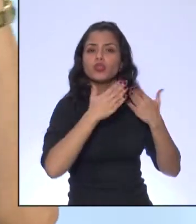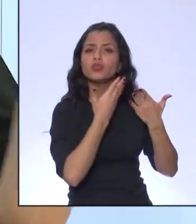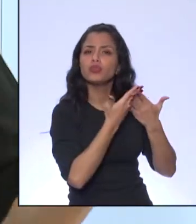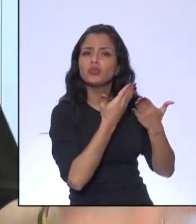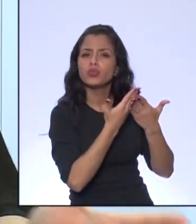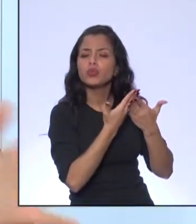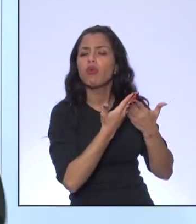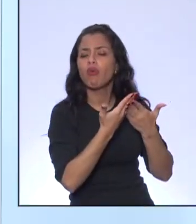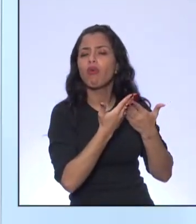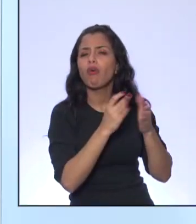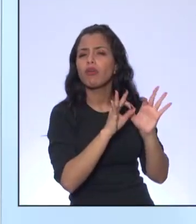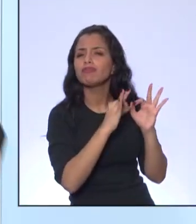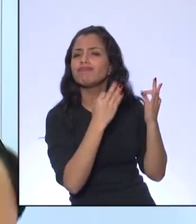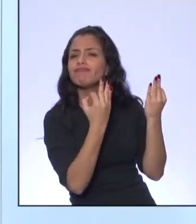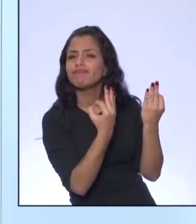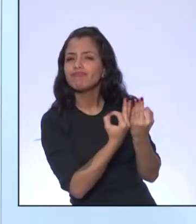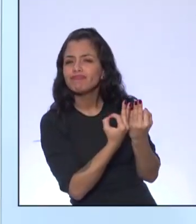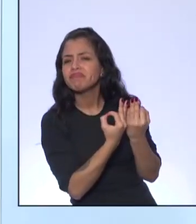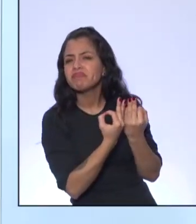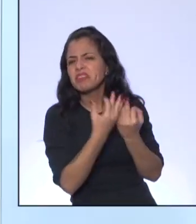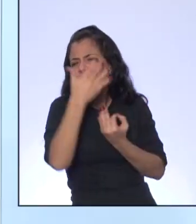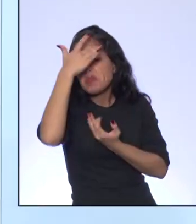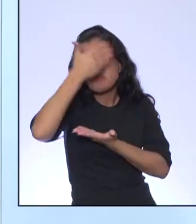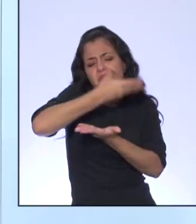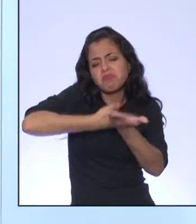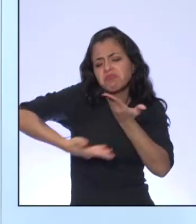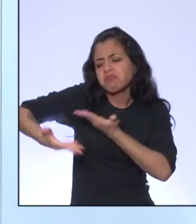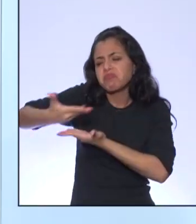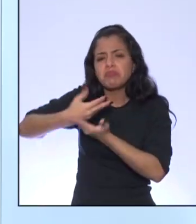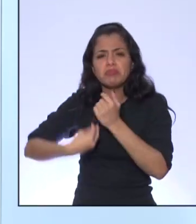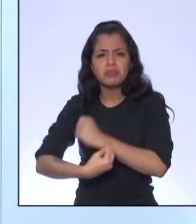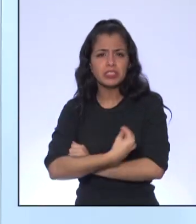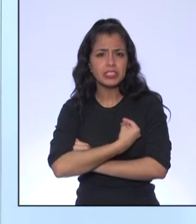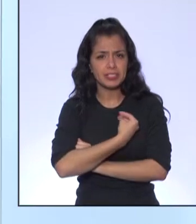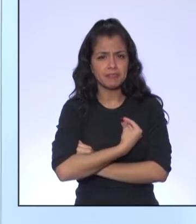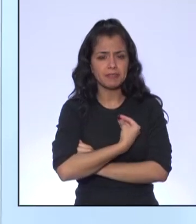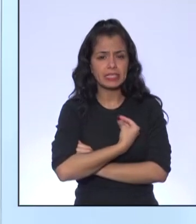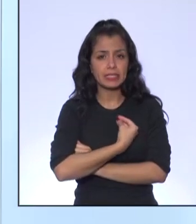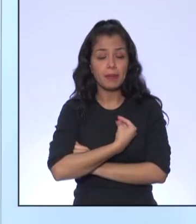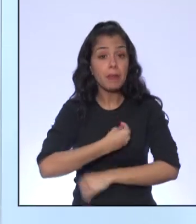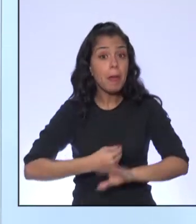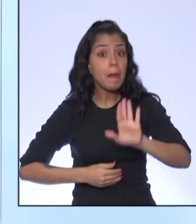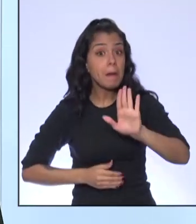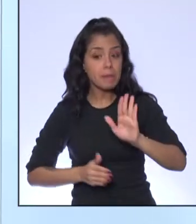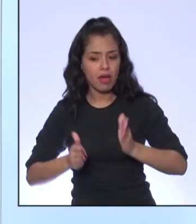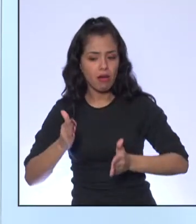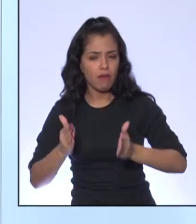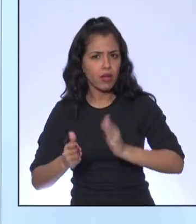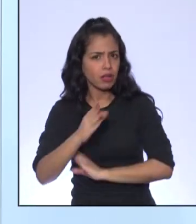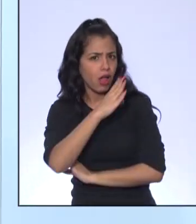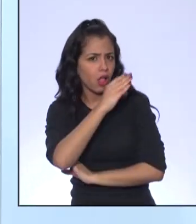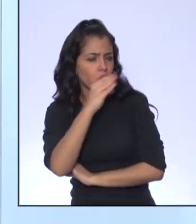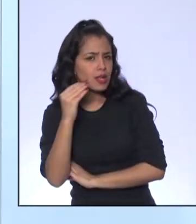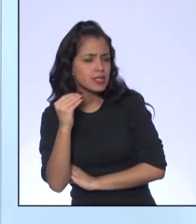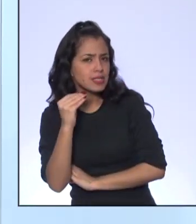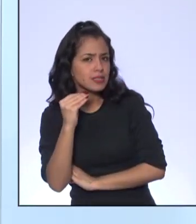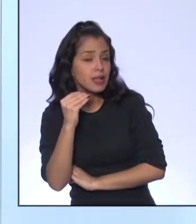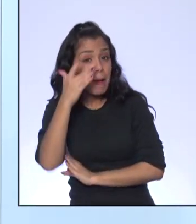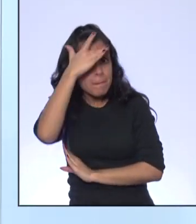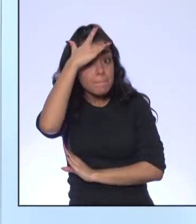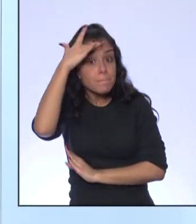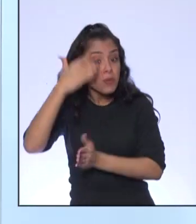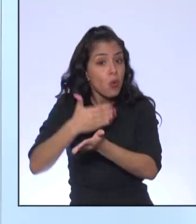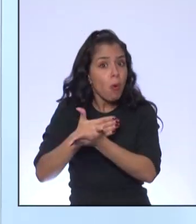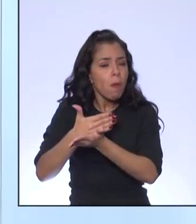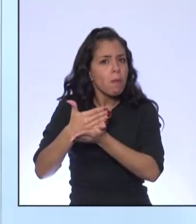família, das pessoas com as quais ele convive. O adolescente começa a questionar tudo isso e começa a